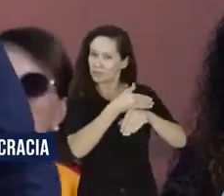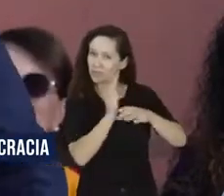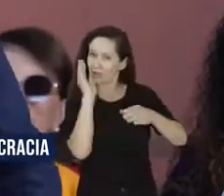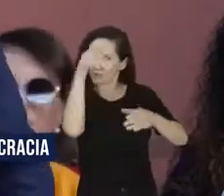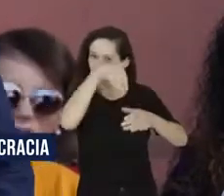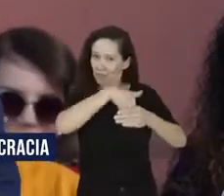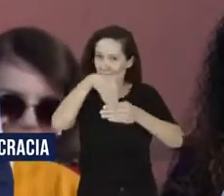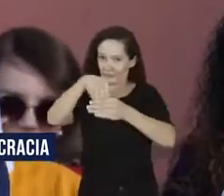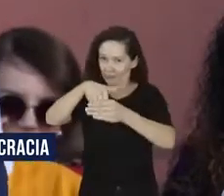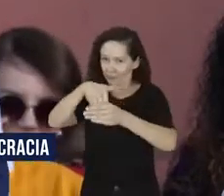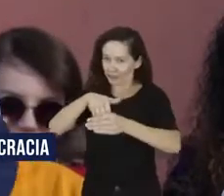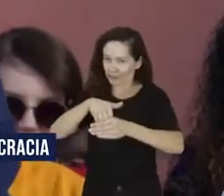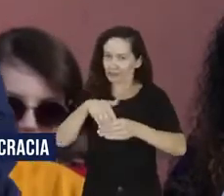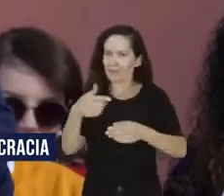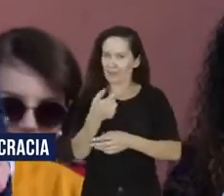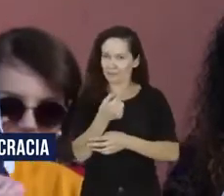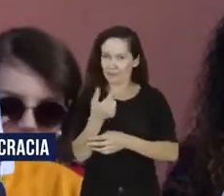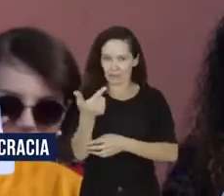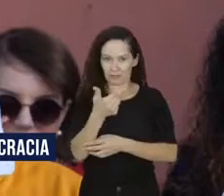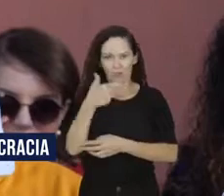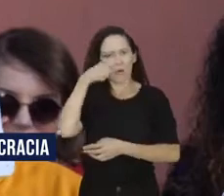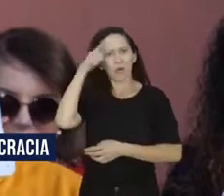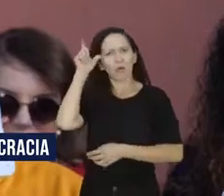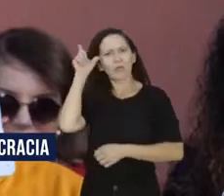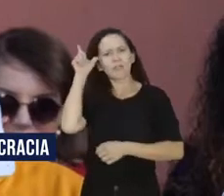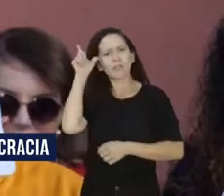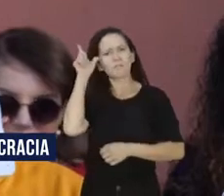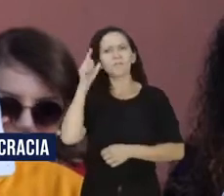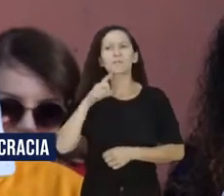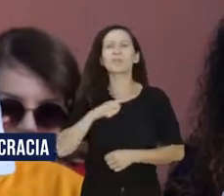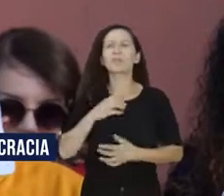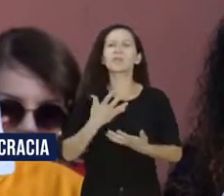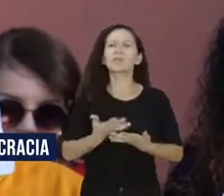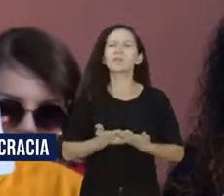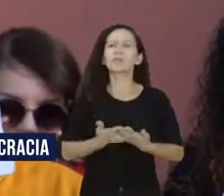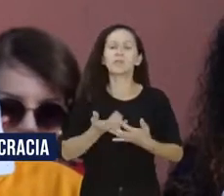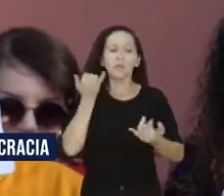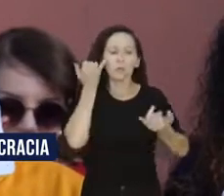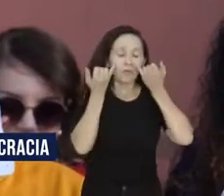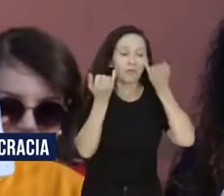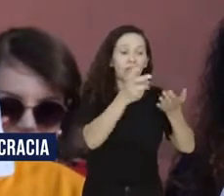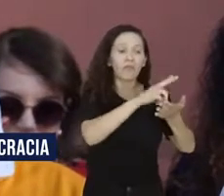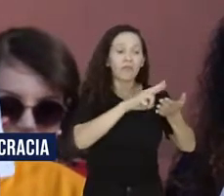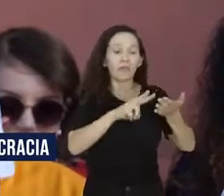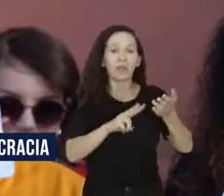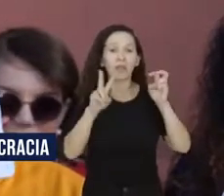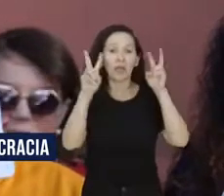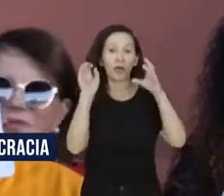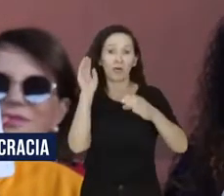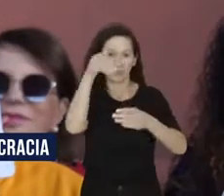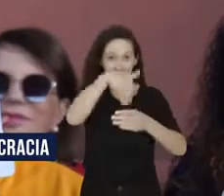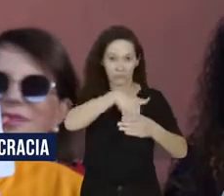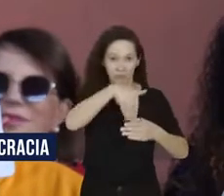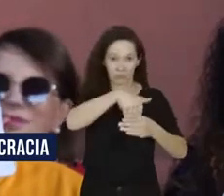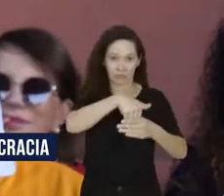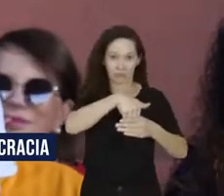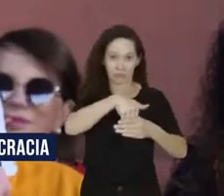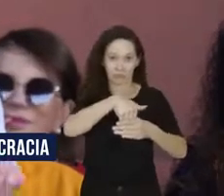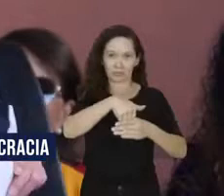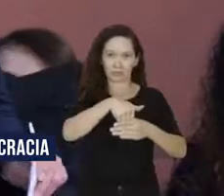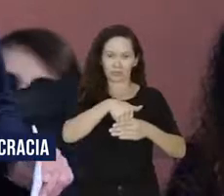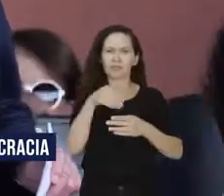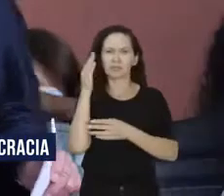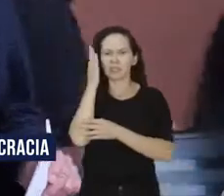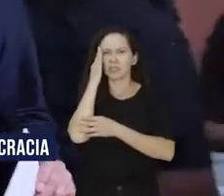Eu até ontem fui procurar notícias sobre a votação, sabe, do voto